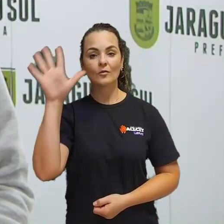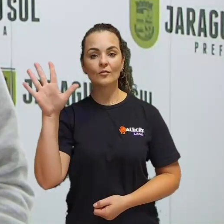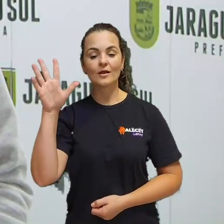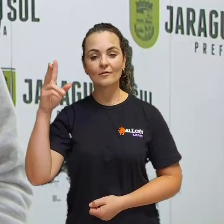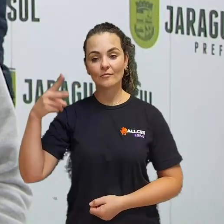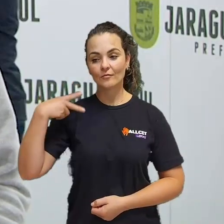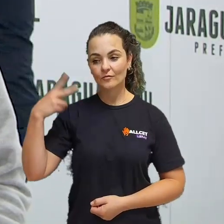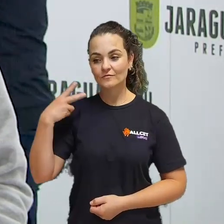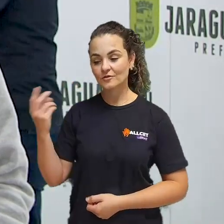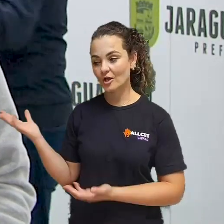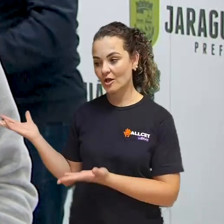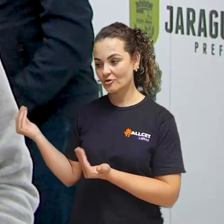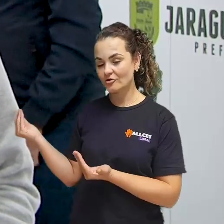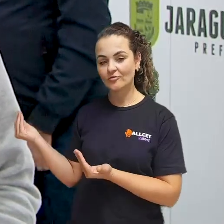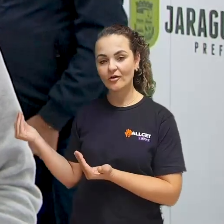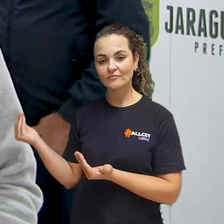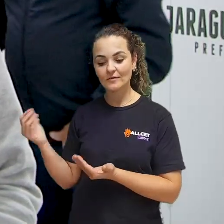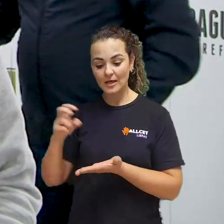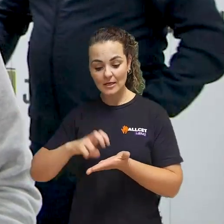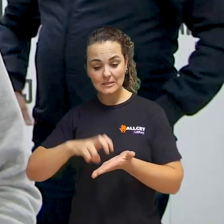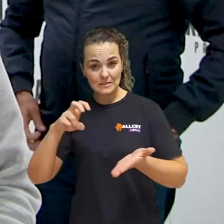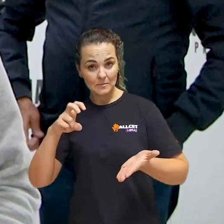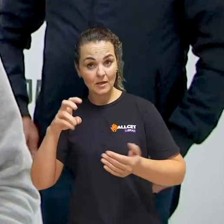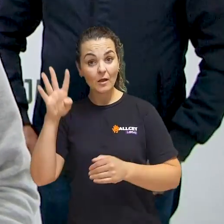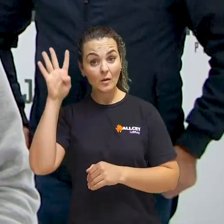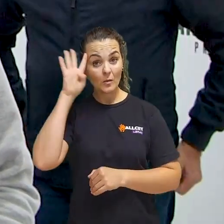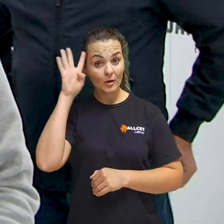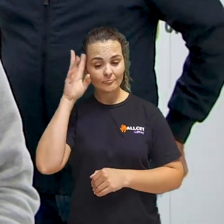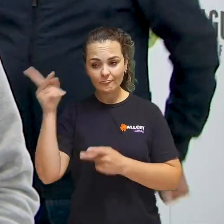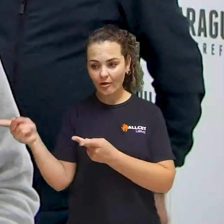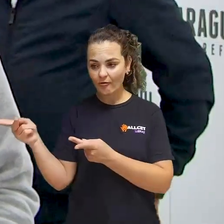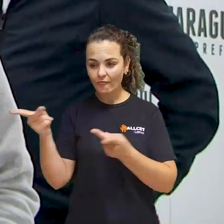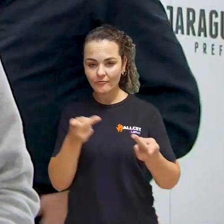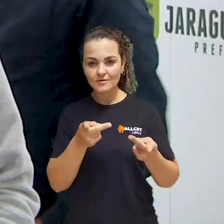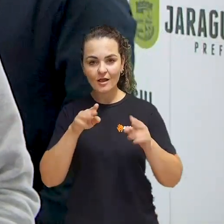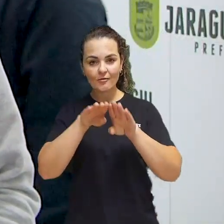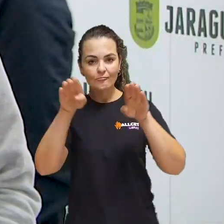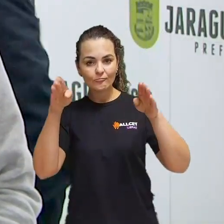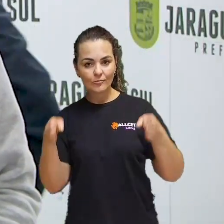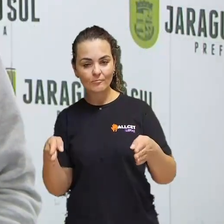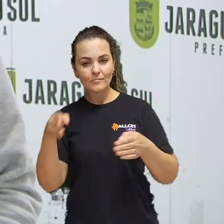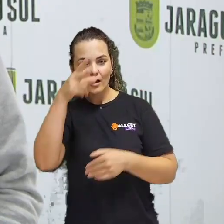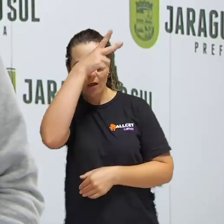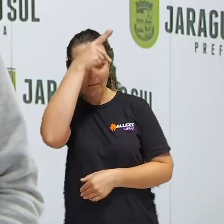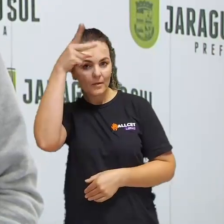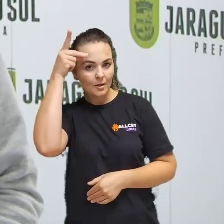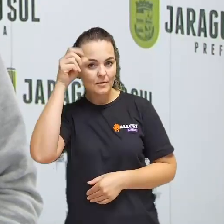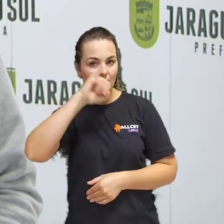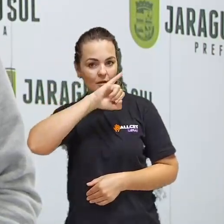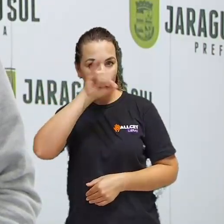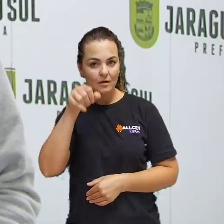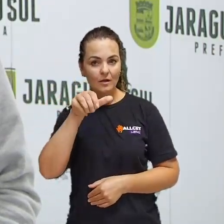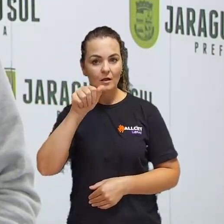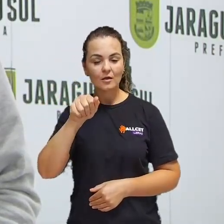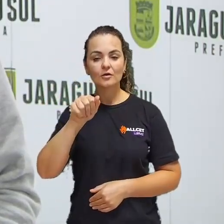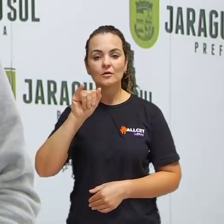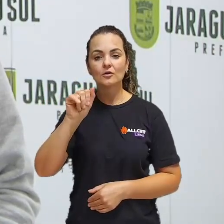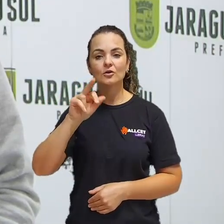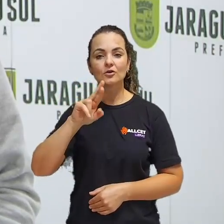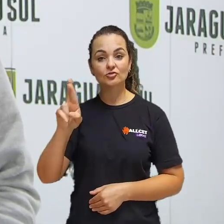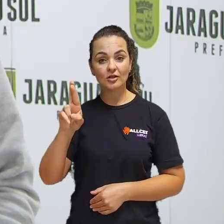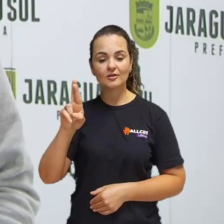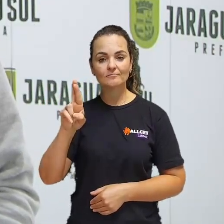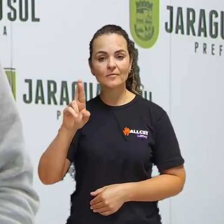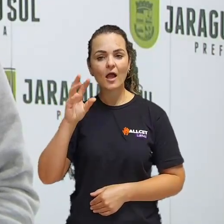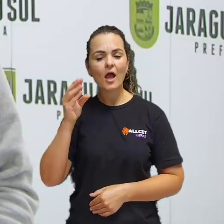Olá, pessoal. Os vereadores mirins estiveram na manhã desta quarta-feira participando de uma visita ao gabinete do prefeito de Jaraguá do